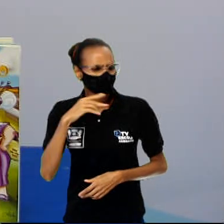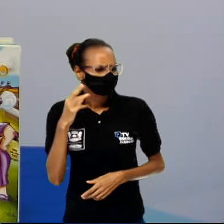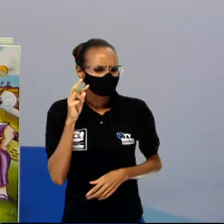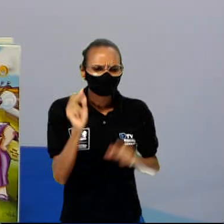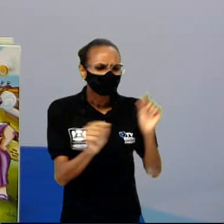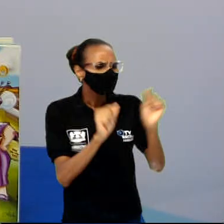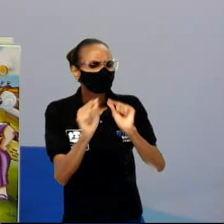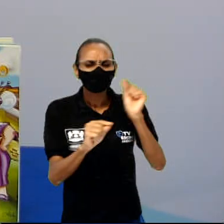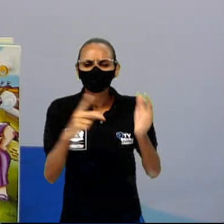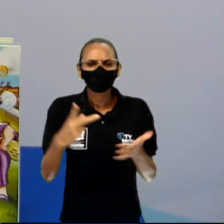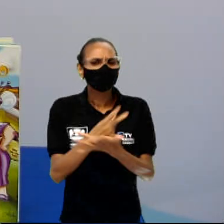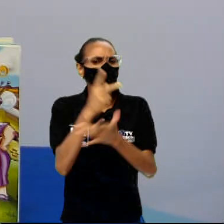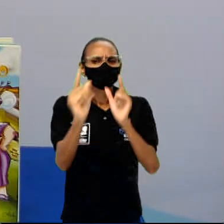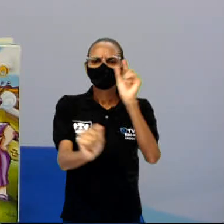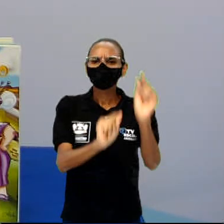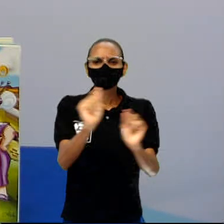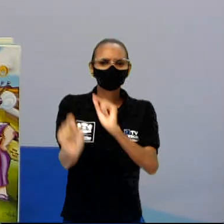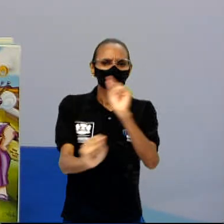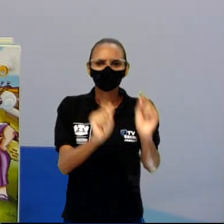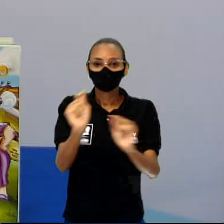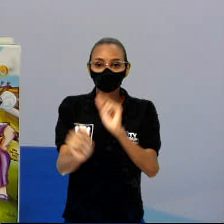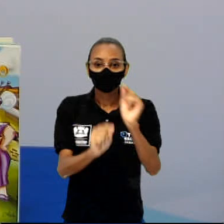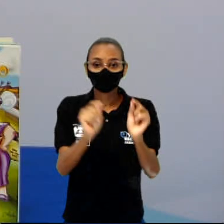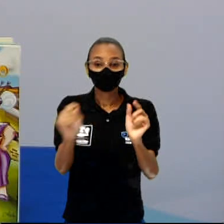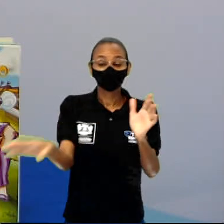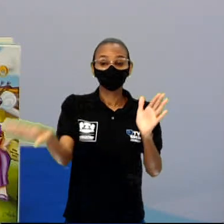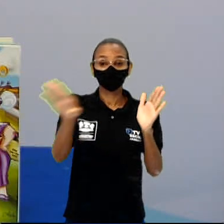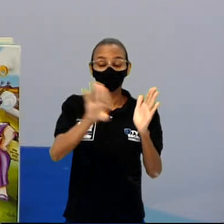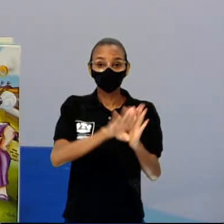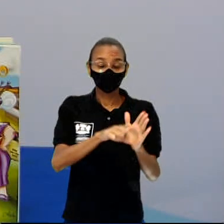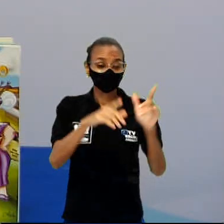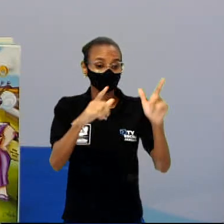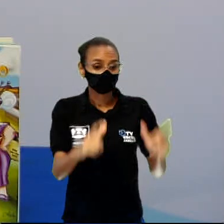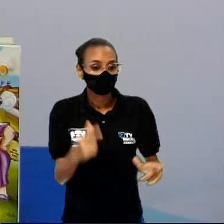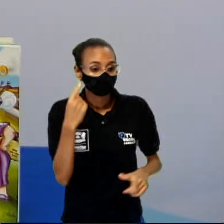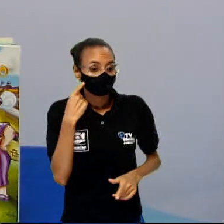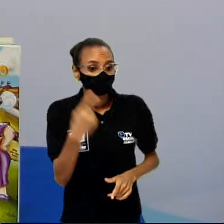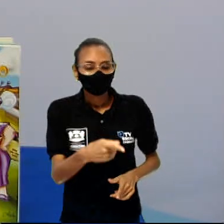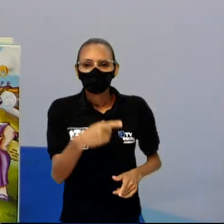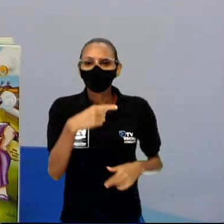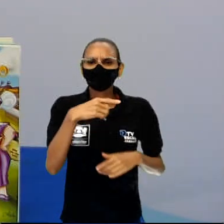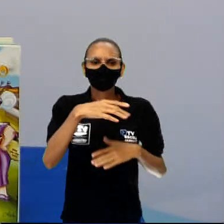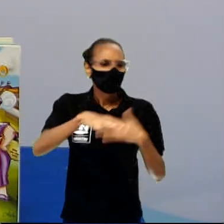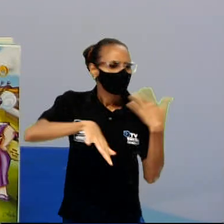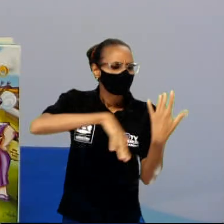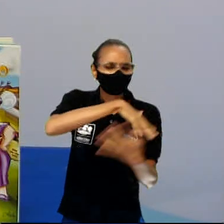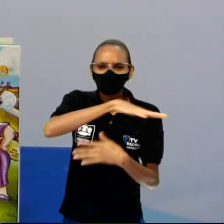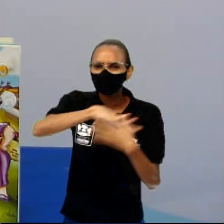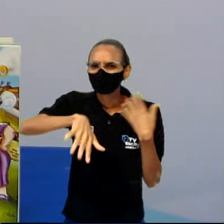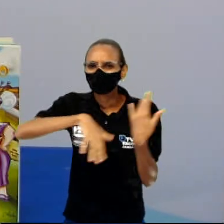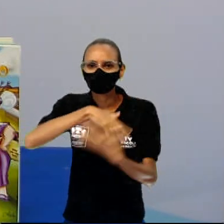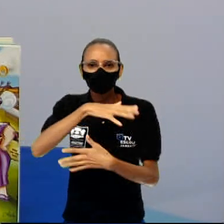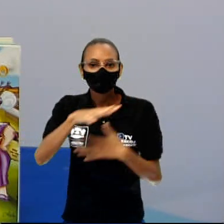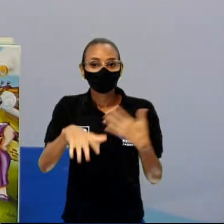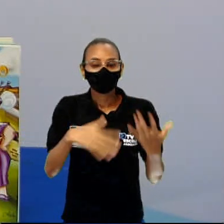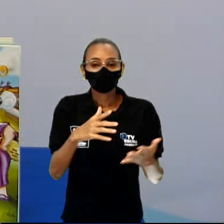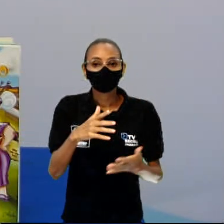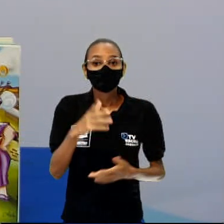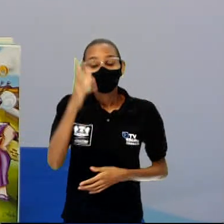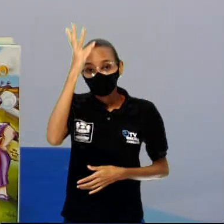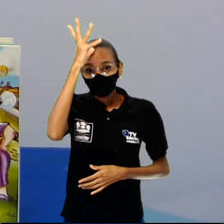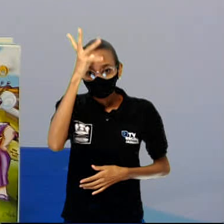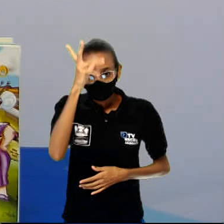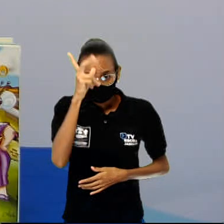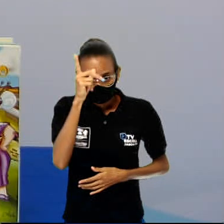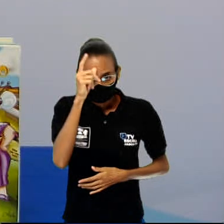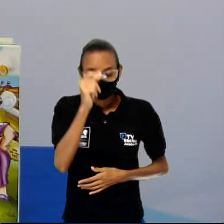queria saber o que era que estava acontecendo. Quando chegou lá, já encontrou a confusão. Guilhermina, a galinha, e Genoveva,